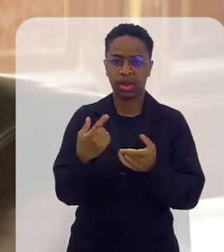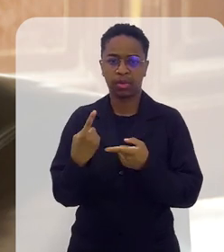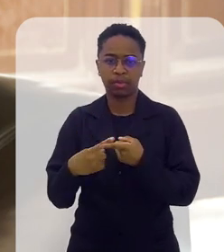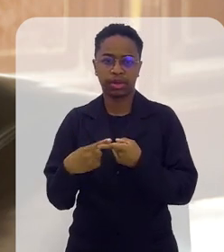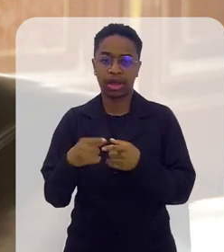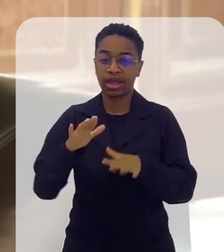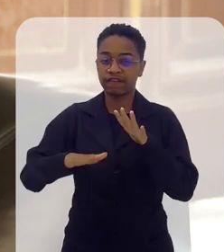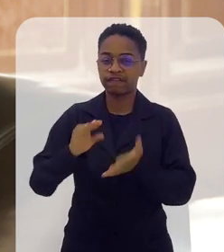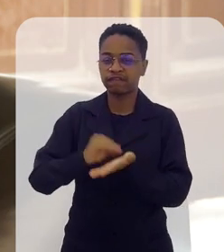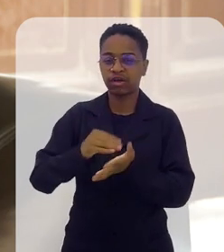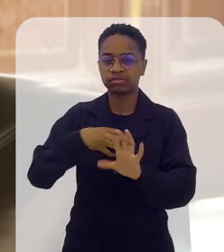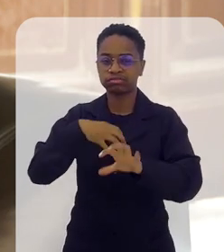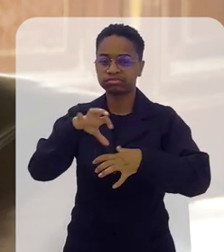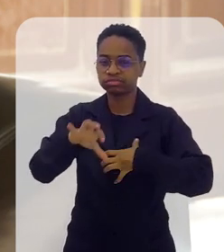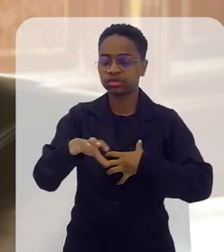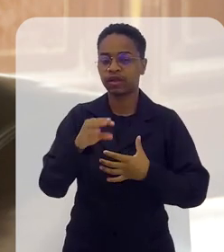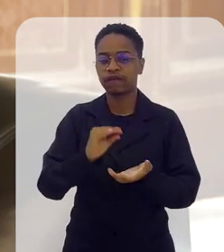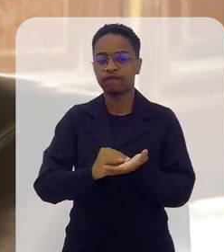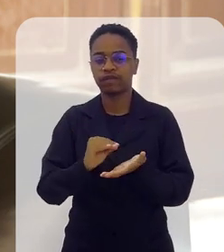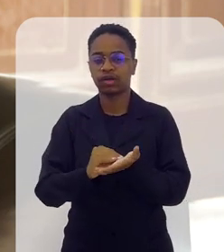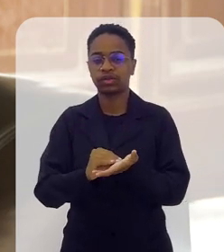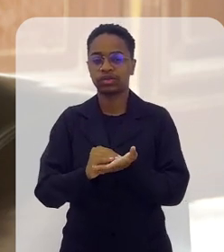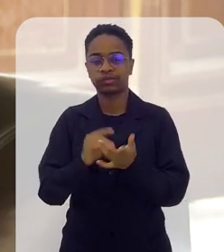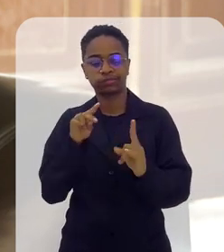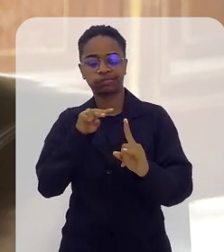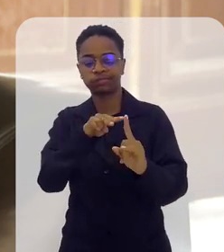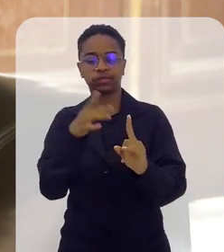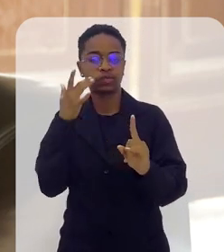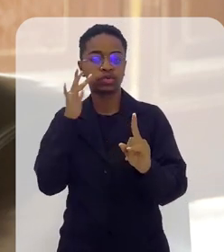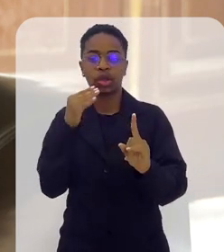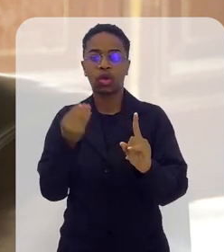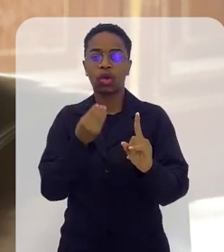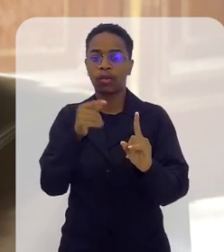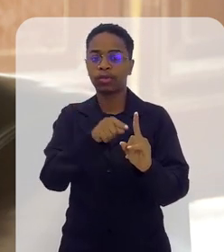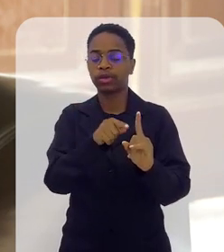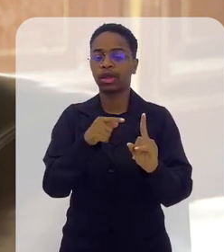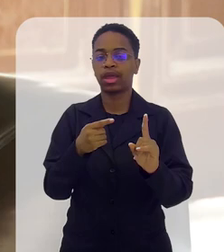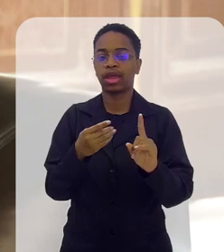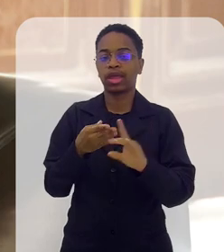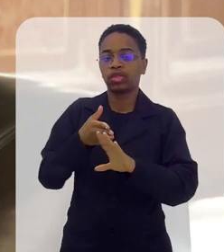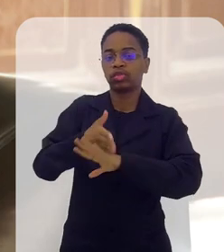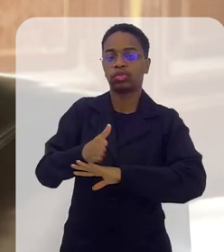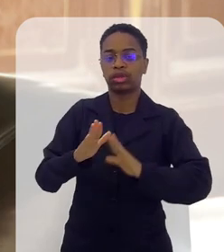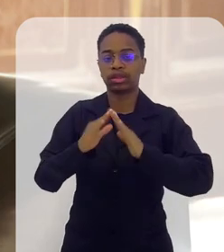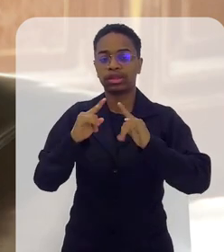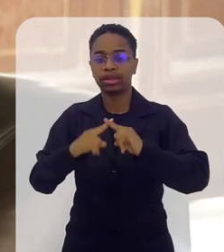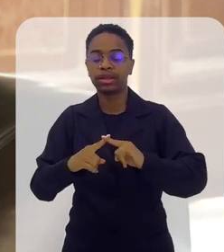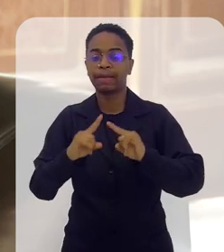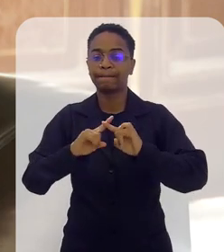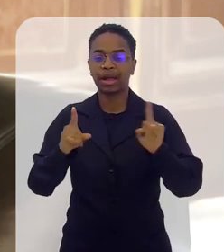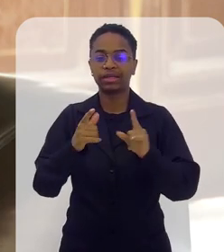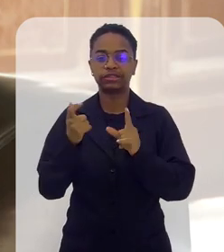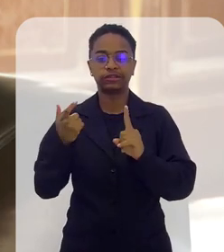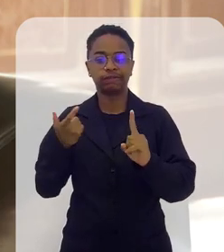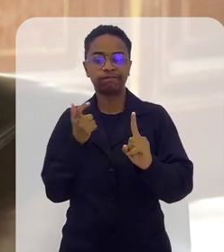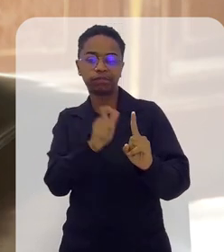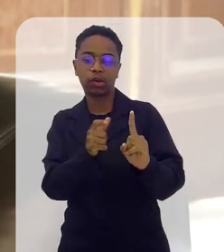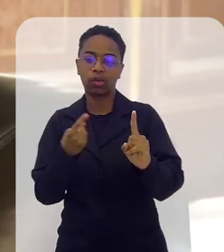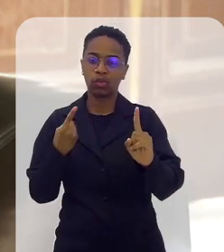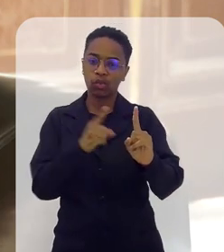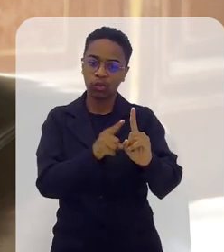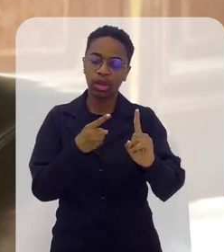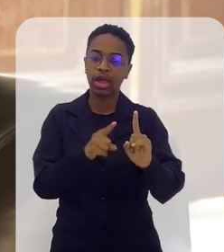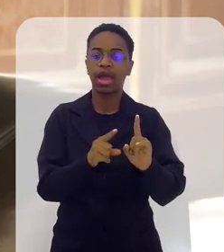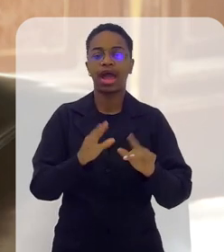às vezes, amor, empatia, de olhar, de não saber como a pessoa entrou pelas portas e uhum. falando coisas que não devem. E às vezes a